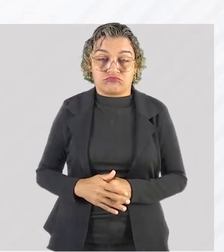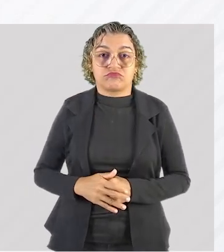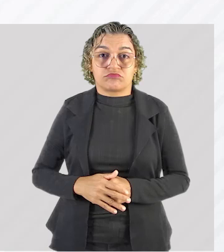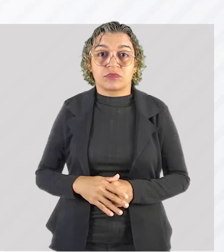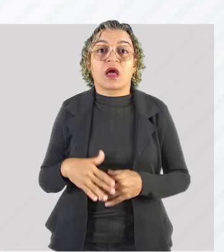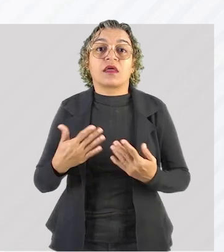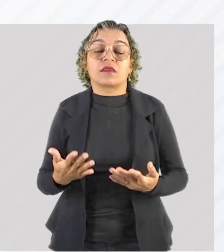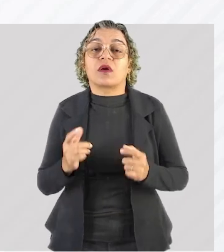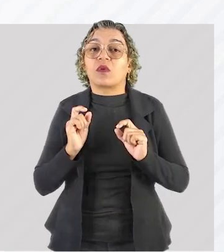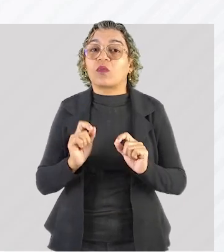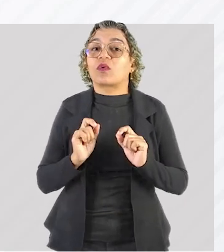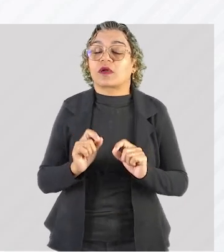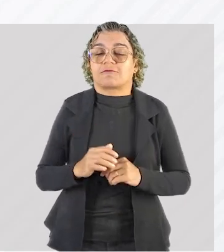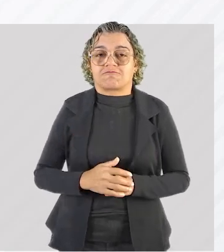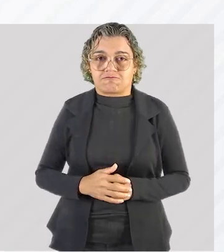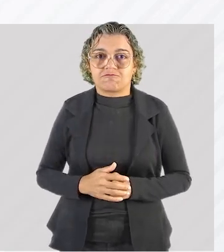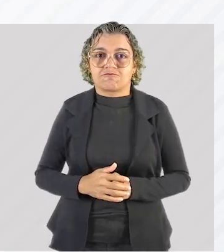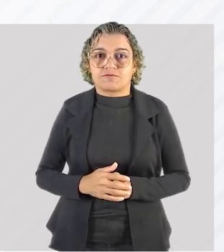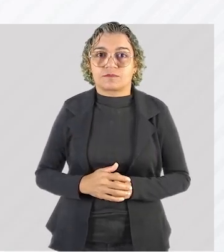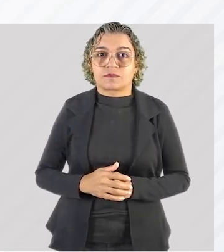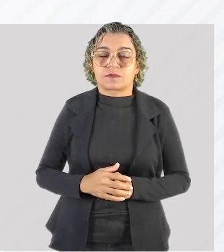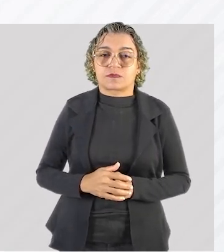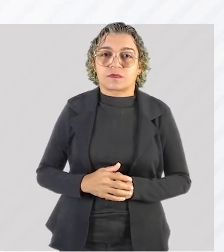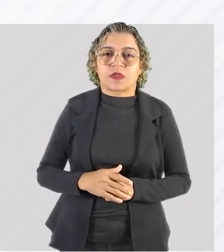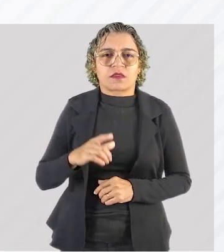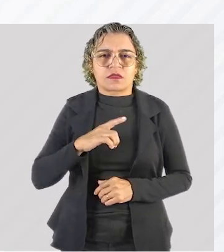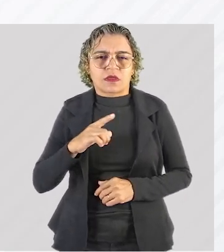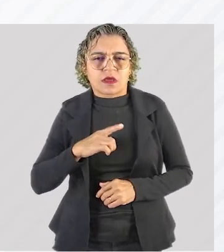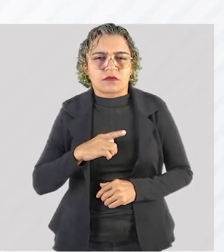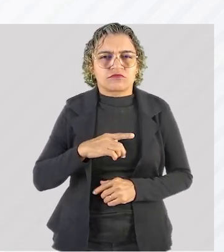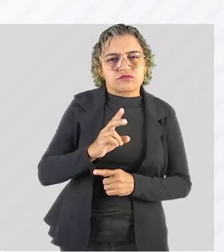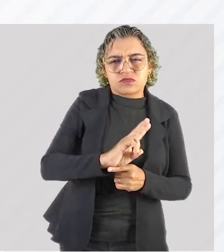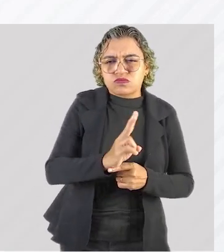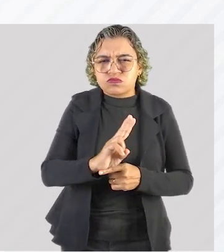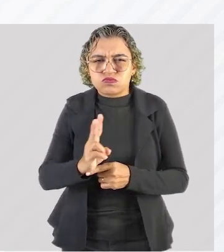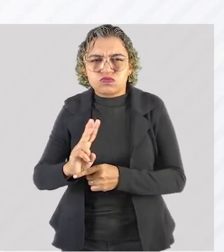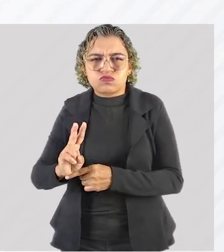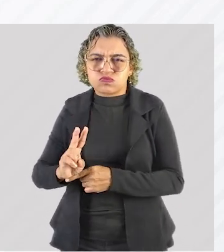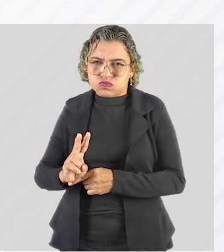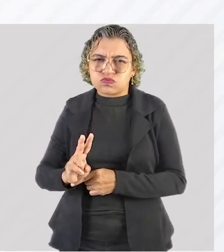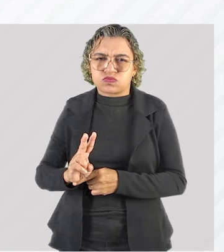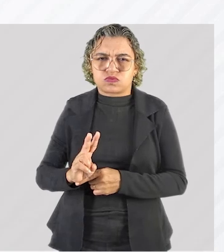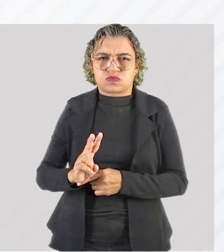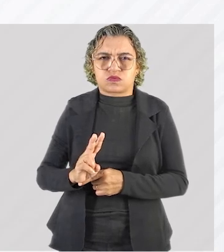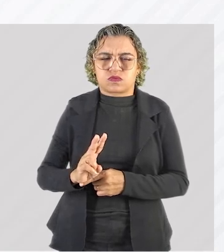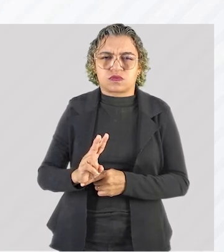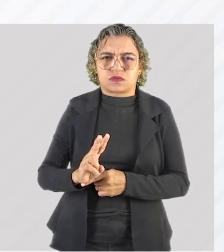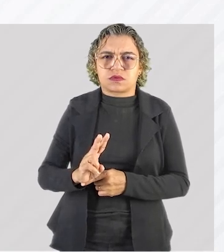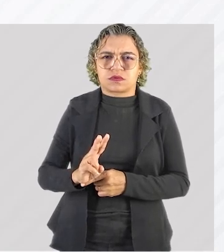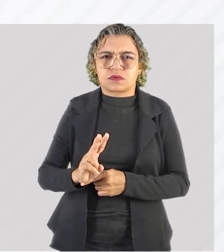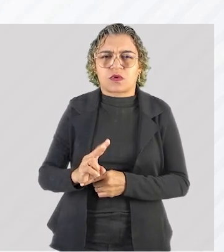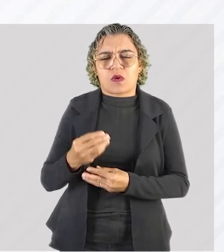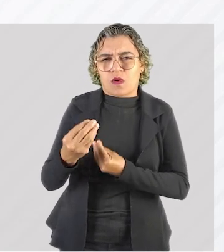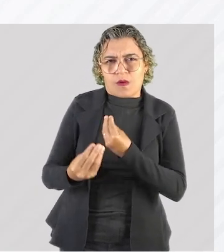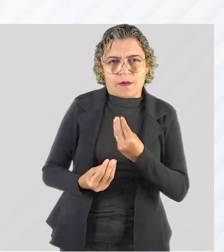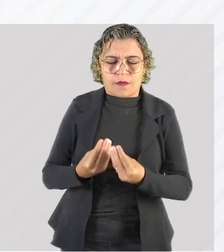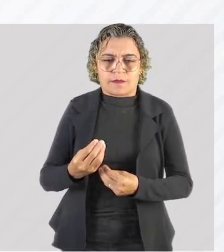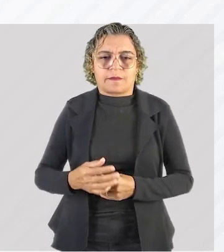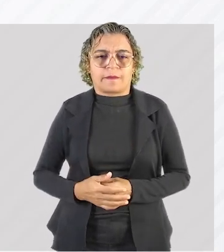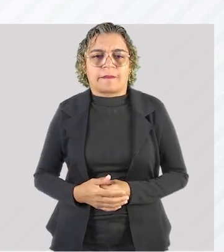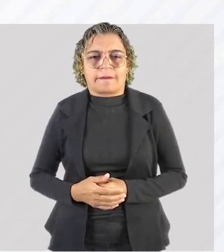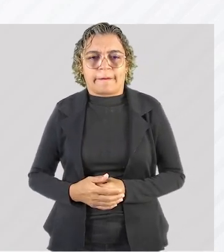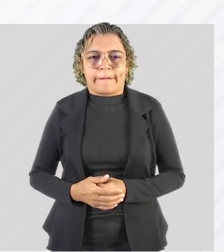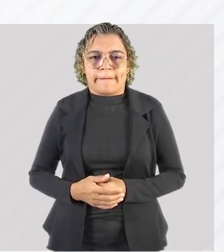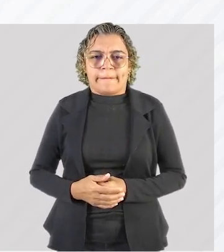Suponha que essa tendência linear observada no monitoramento se prolongue pelos próximos meses.